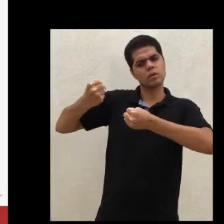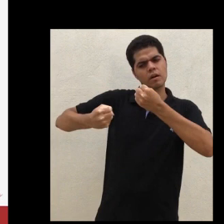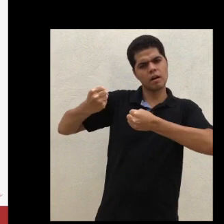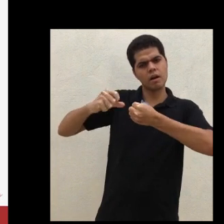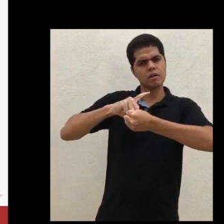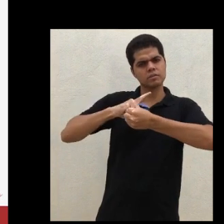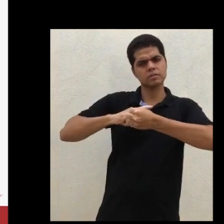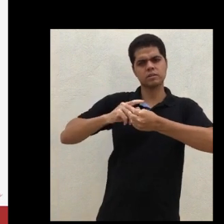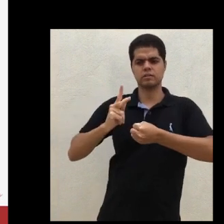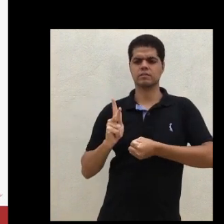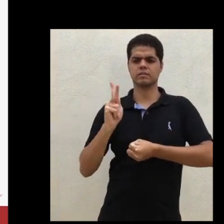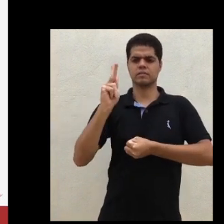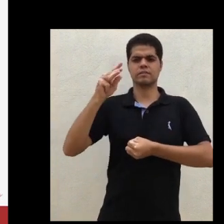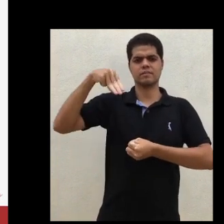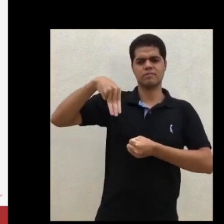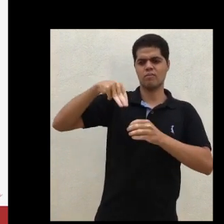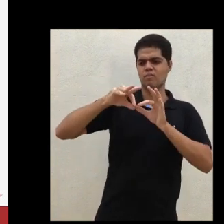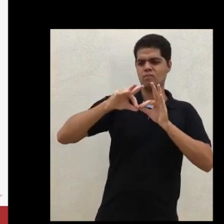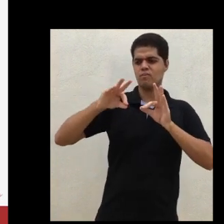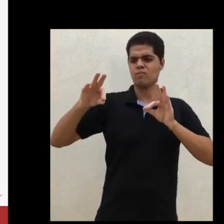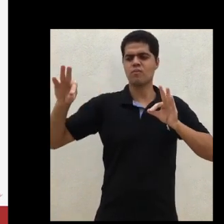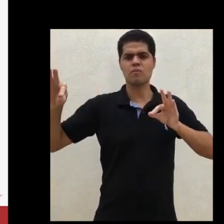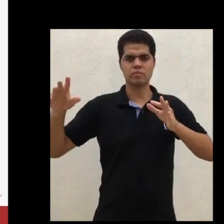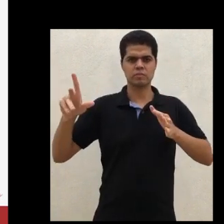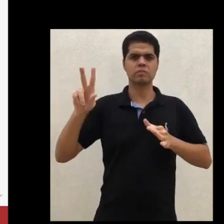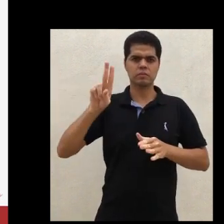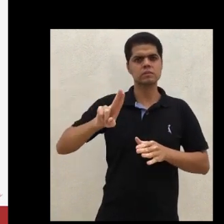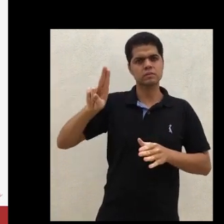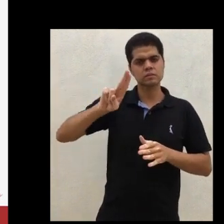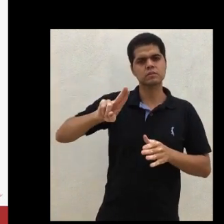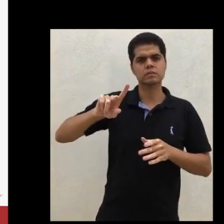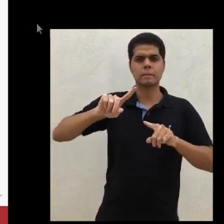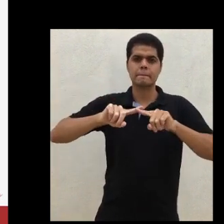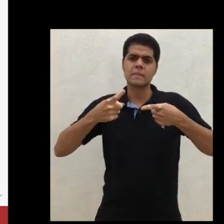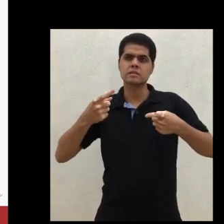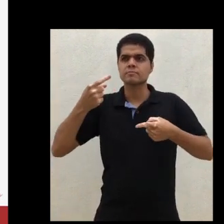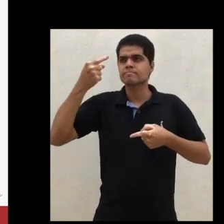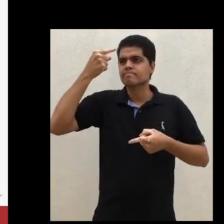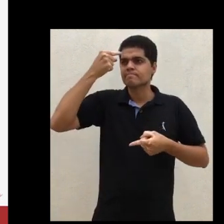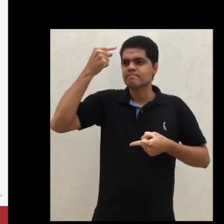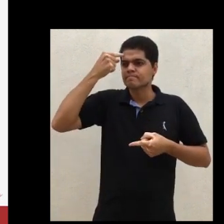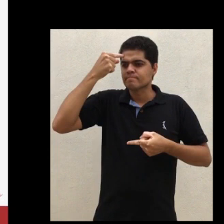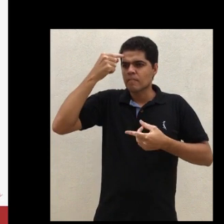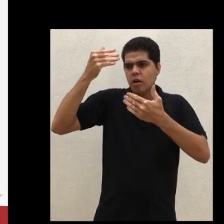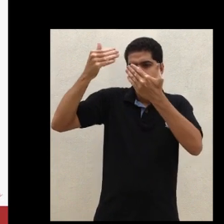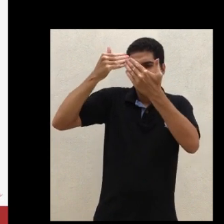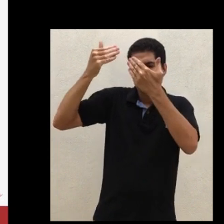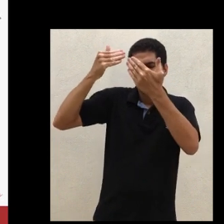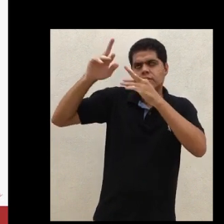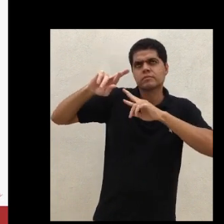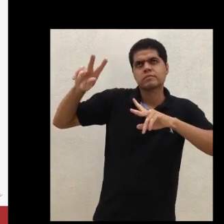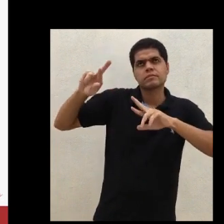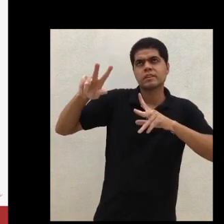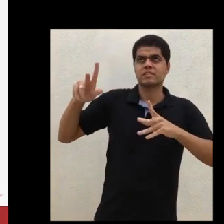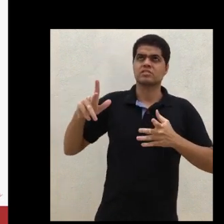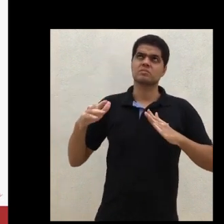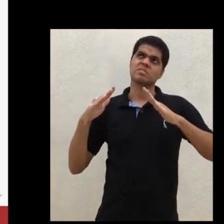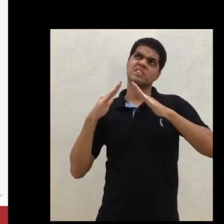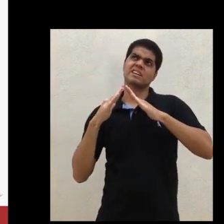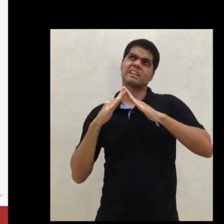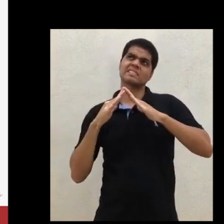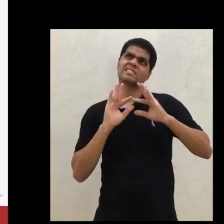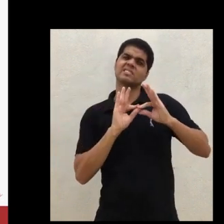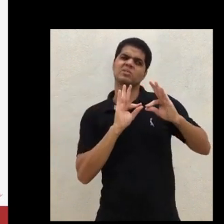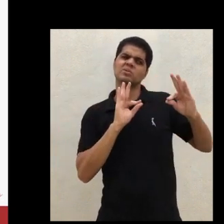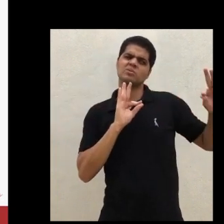né? A gente geralmente trabalha com um conceito psicológico diferente.